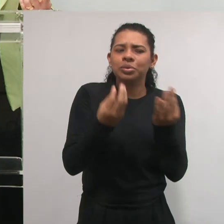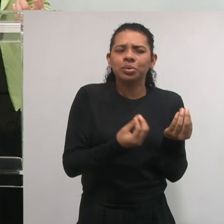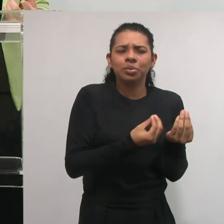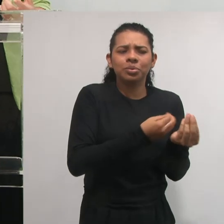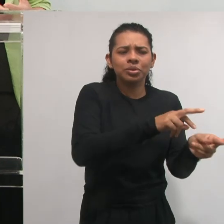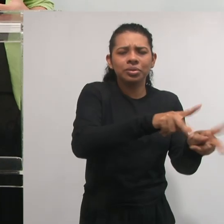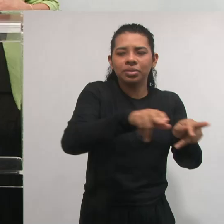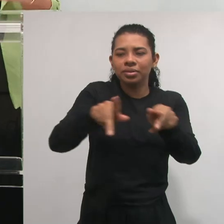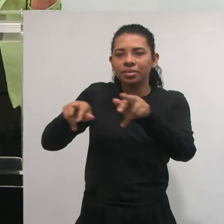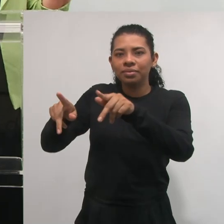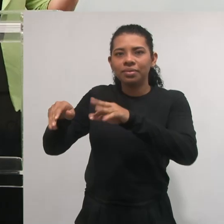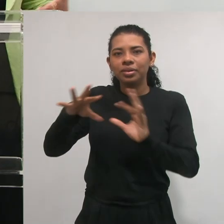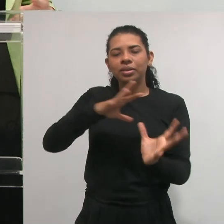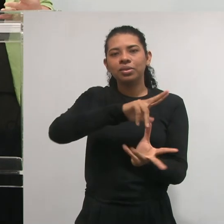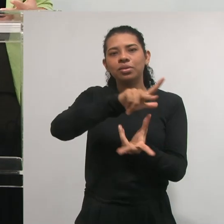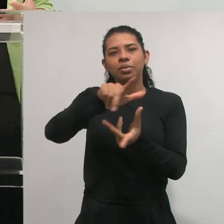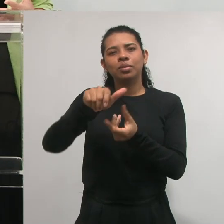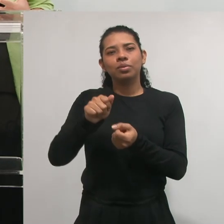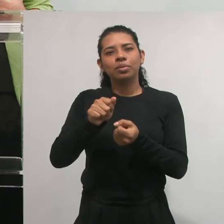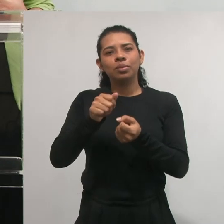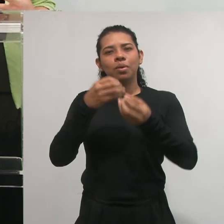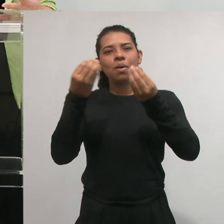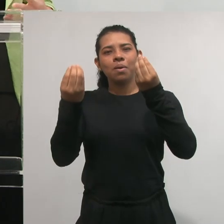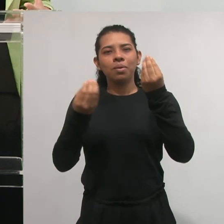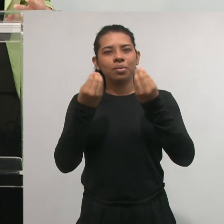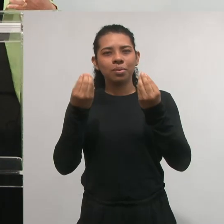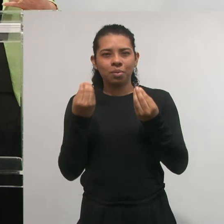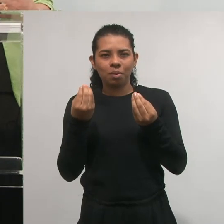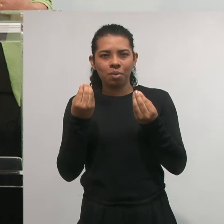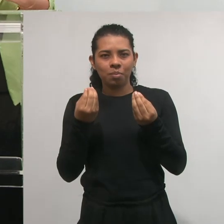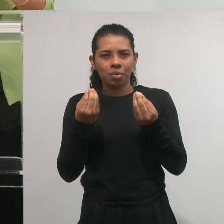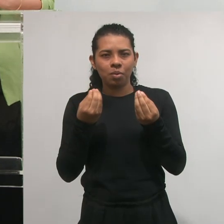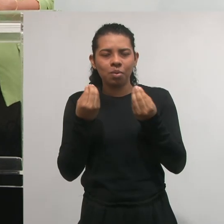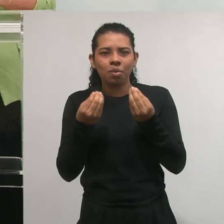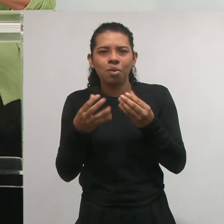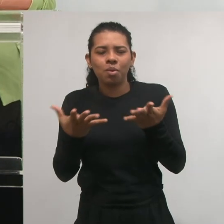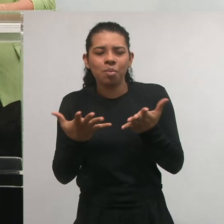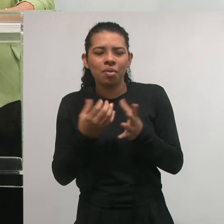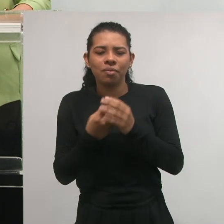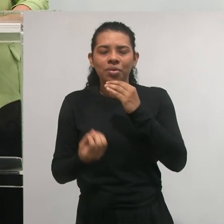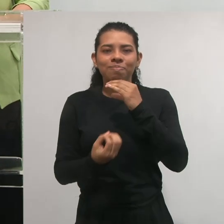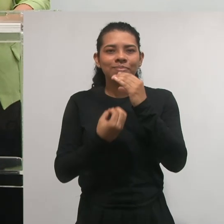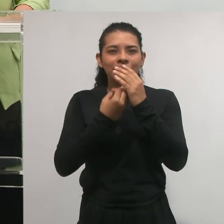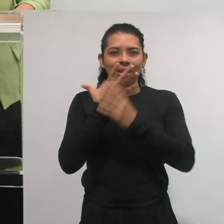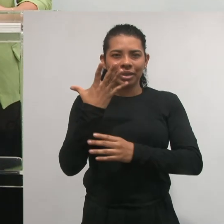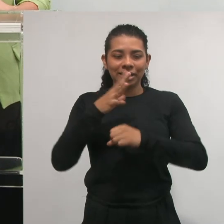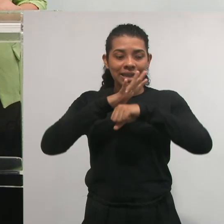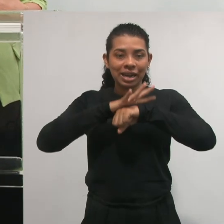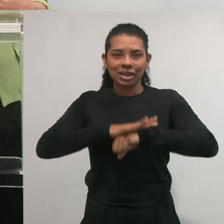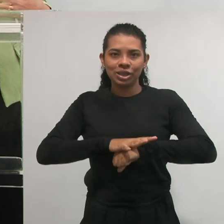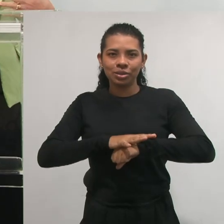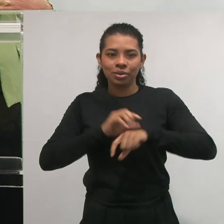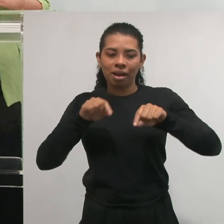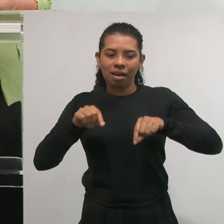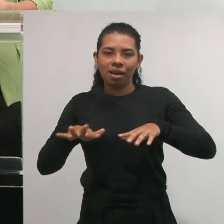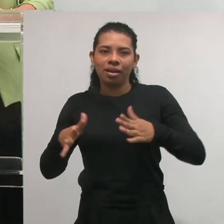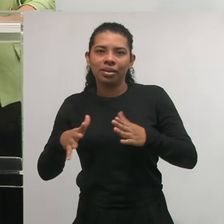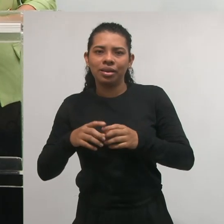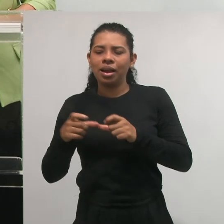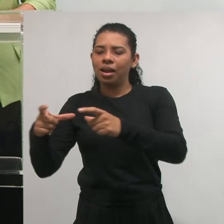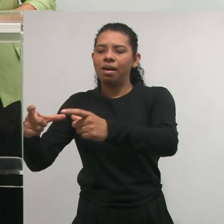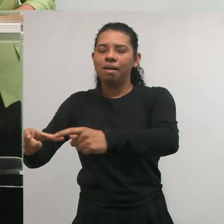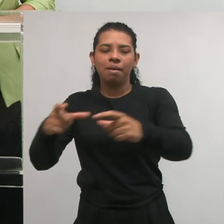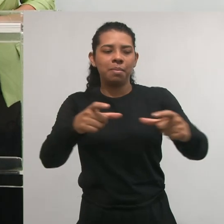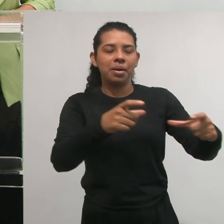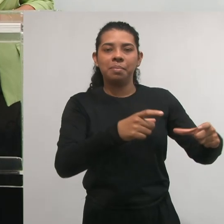deram de forma diferente no mundo, né? Então, como que se deu esse processo na América Latina? Como que se deu esse